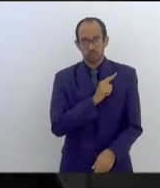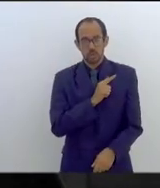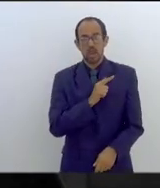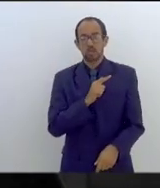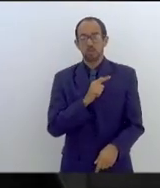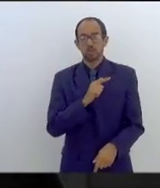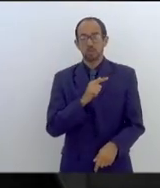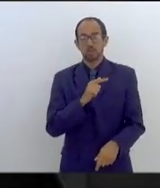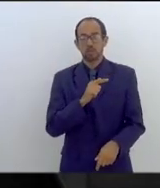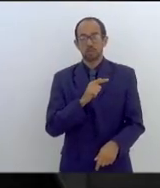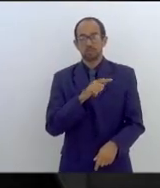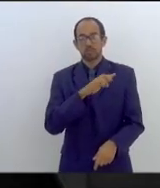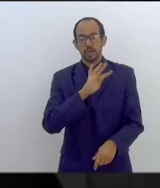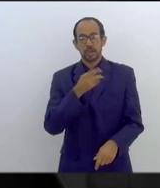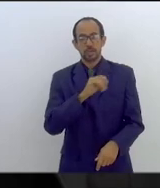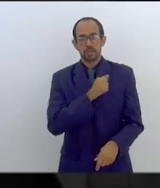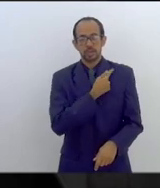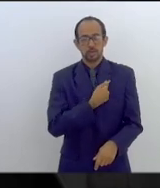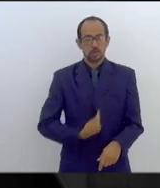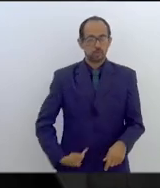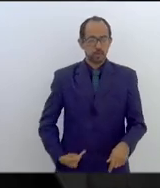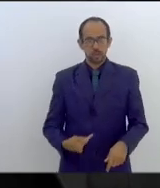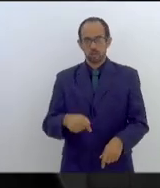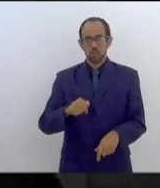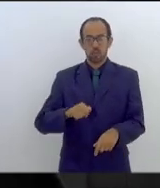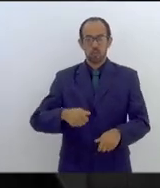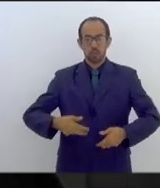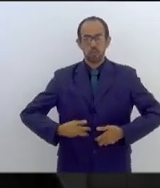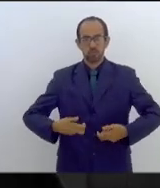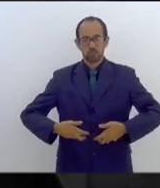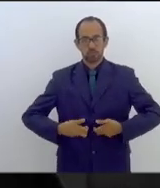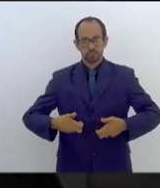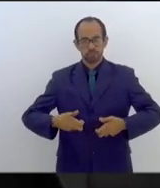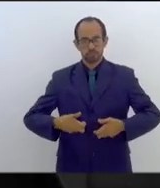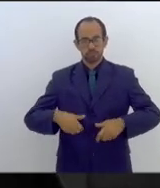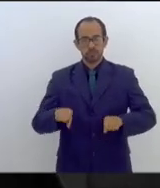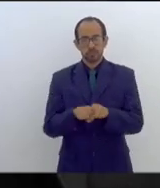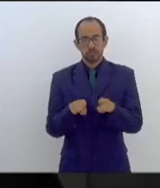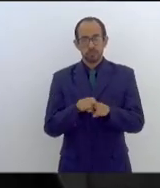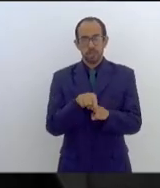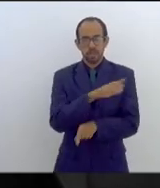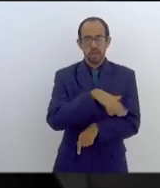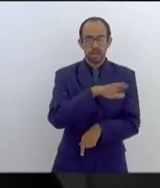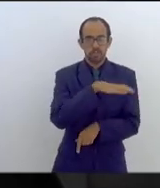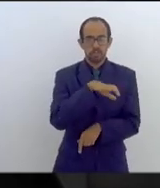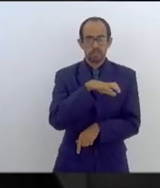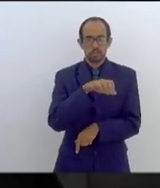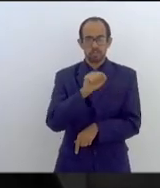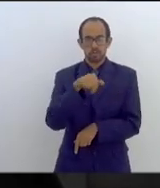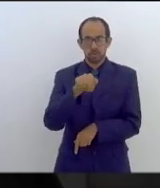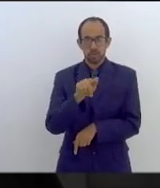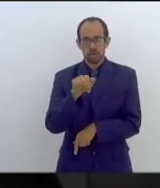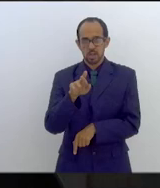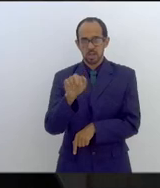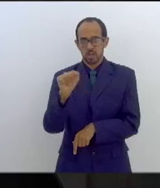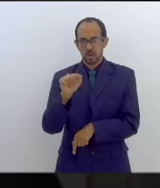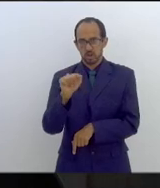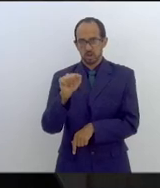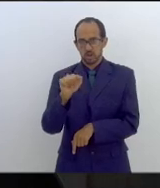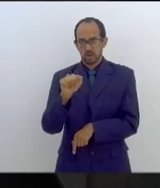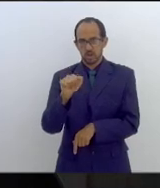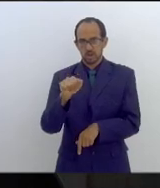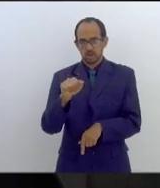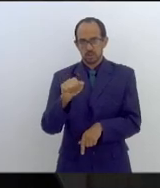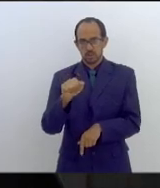Governador, fluminenses da região de Angra dos Reis e cariocas de Paquetá. Por isso, faço aqui essa